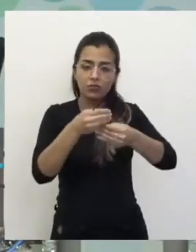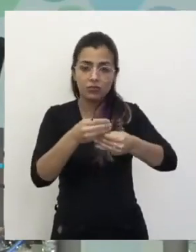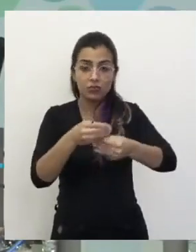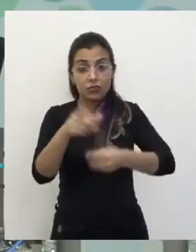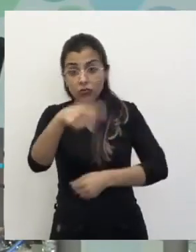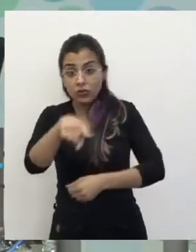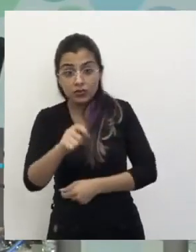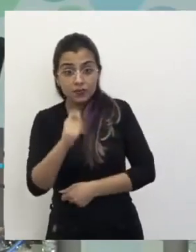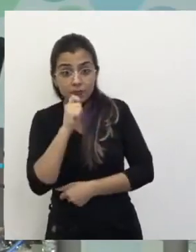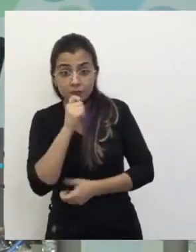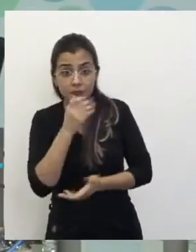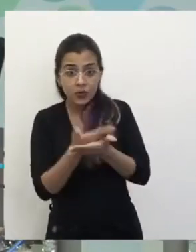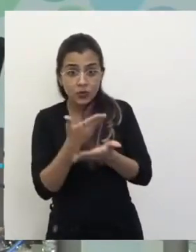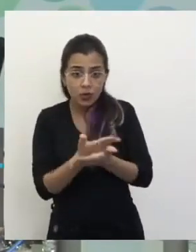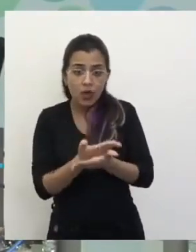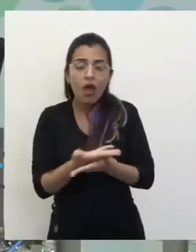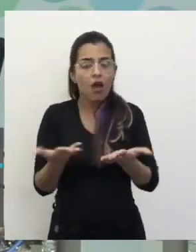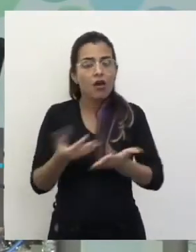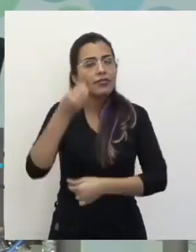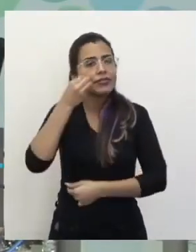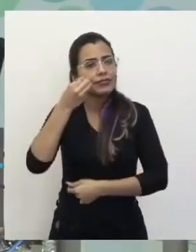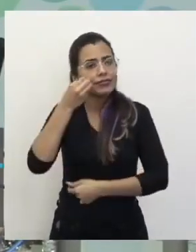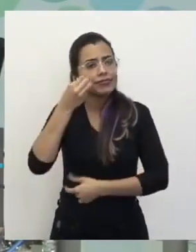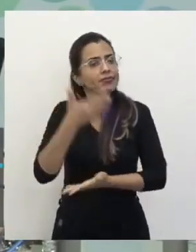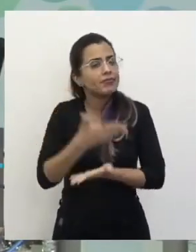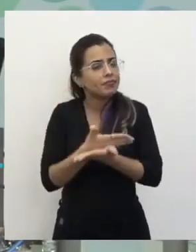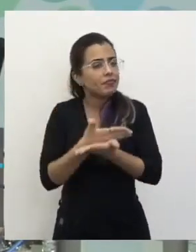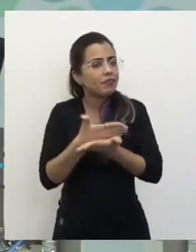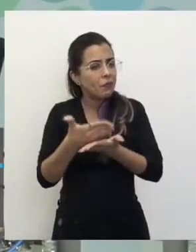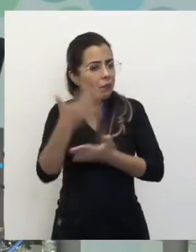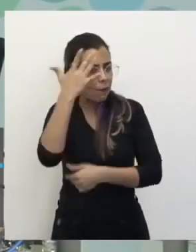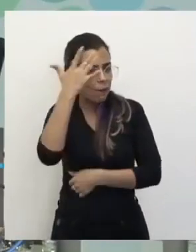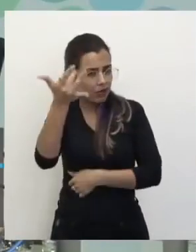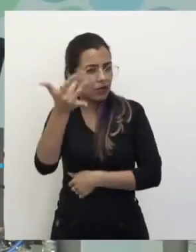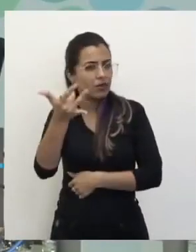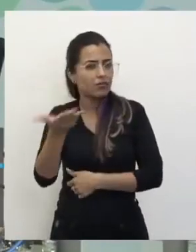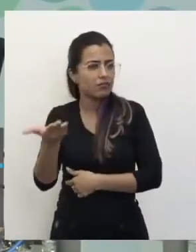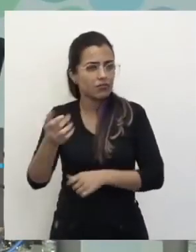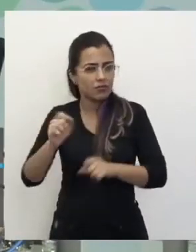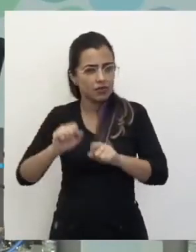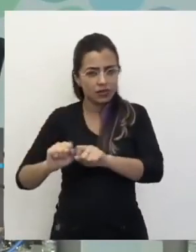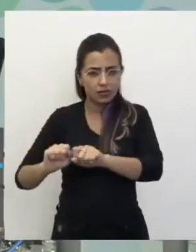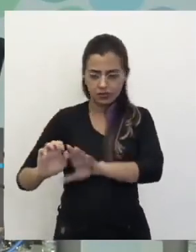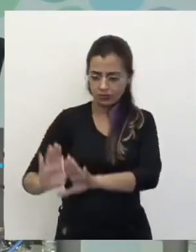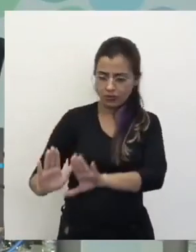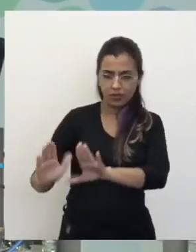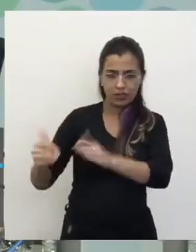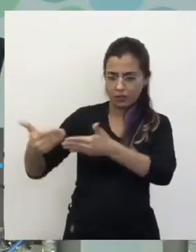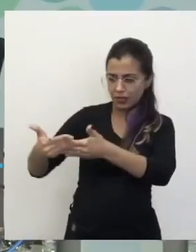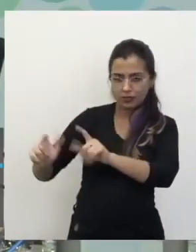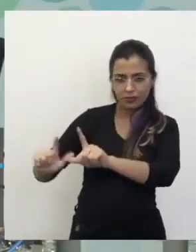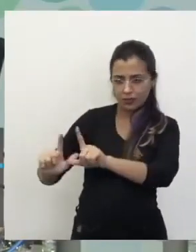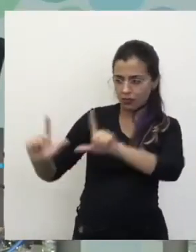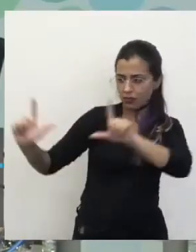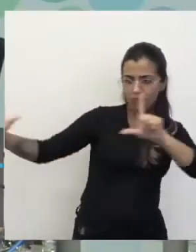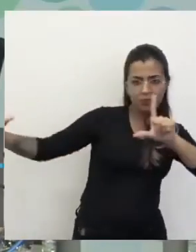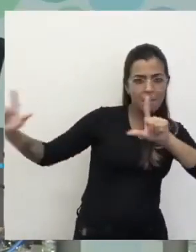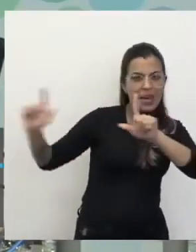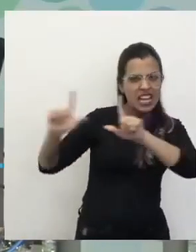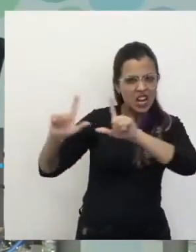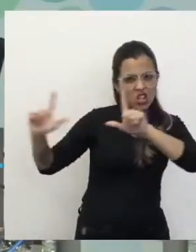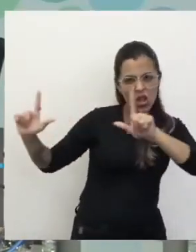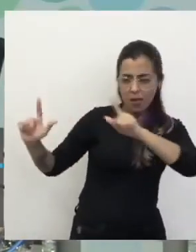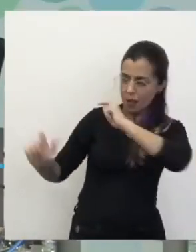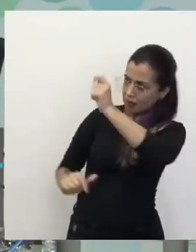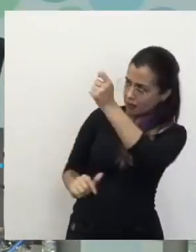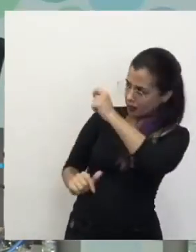estudou, hoje eu vou tentar começar e amanhã eu pedir aquela aula naquela lousa grandona, aquela lousa digital, para a gente